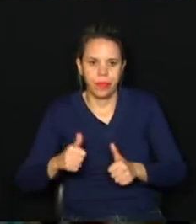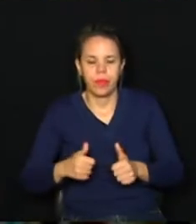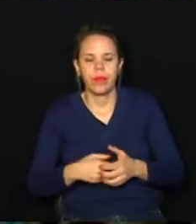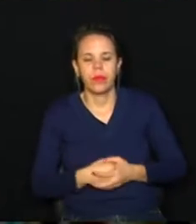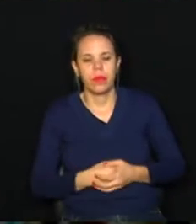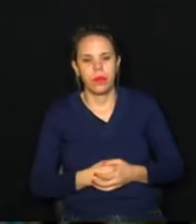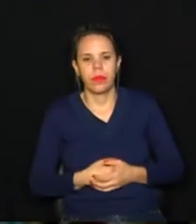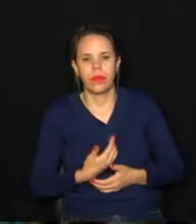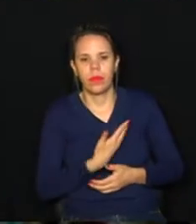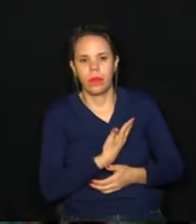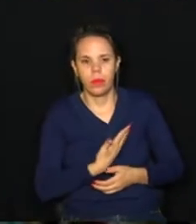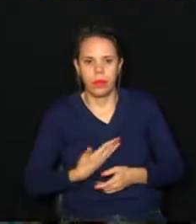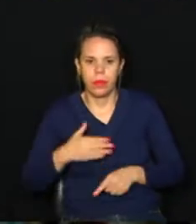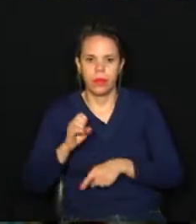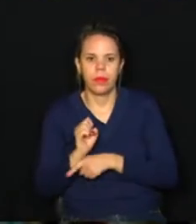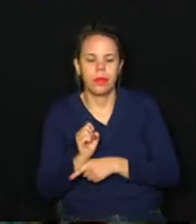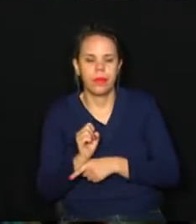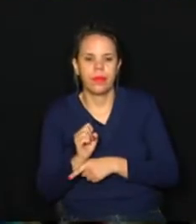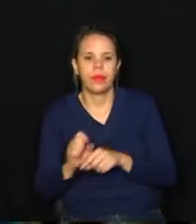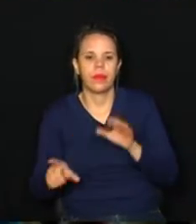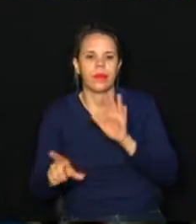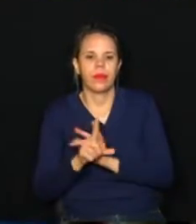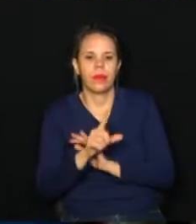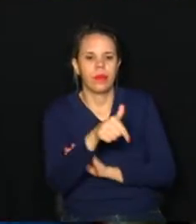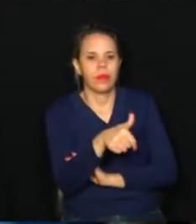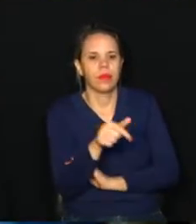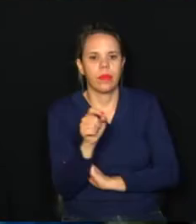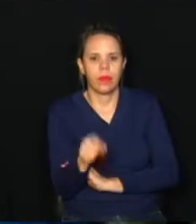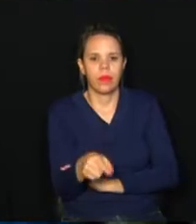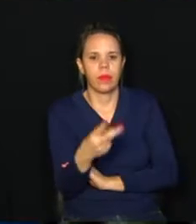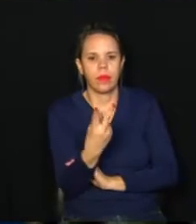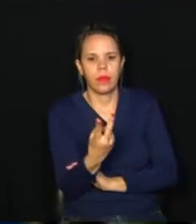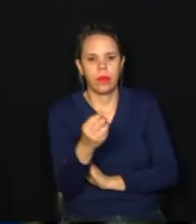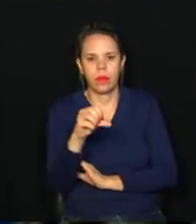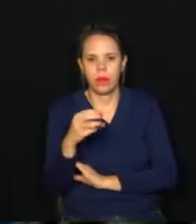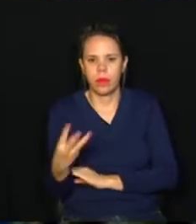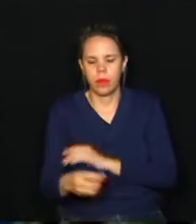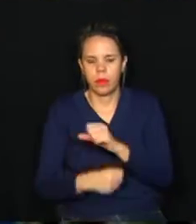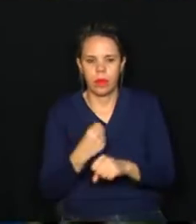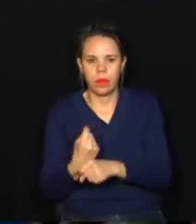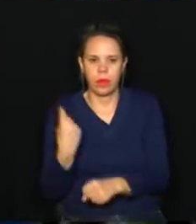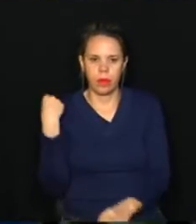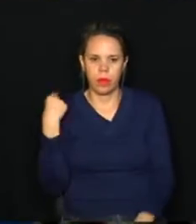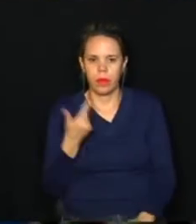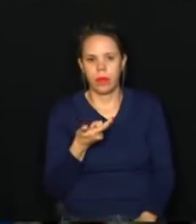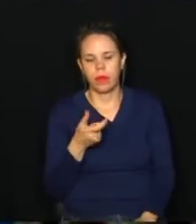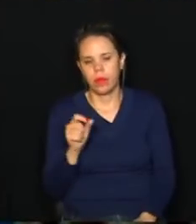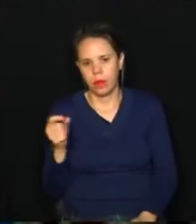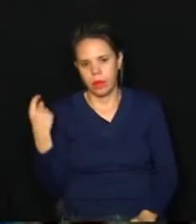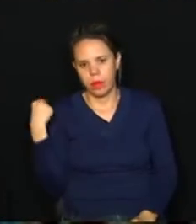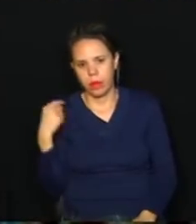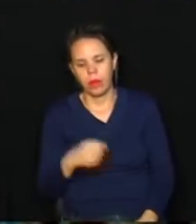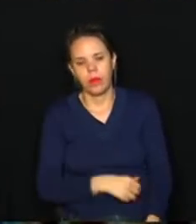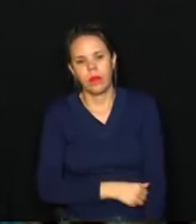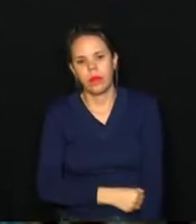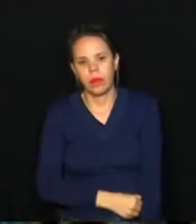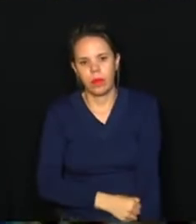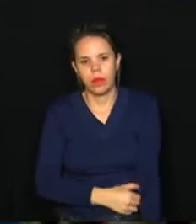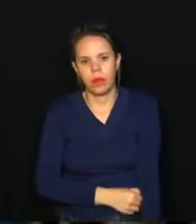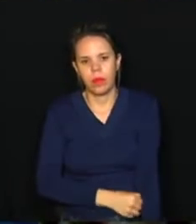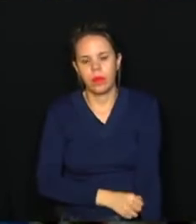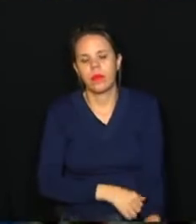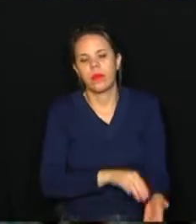o governo estadual, através da Lei 17.293 do ano passado, 2020, extinguiu o